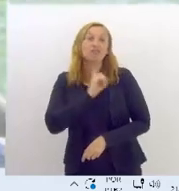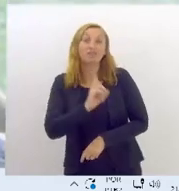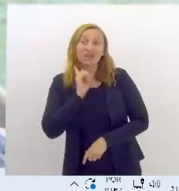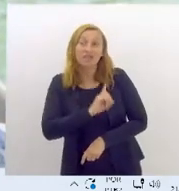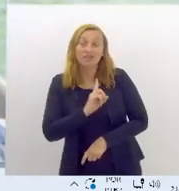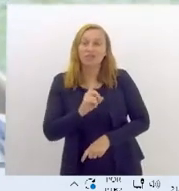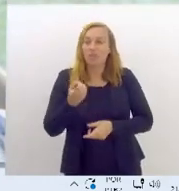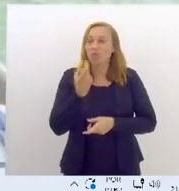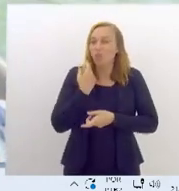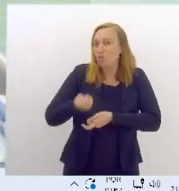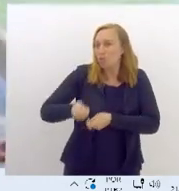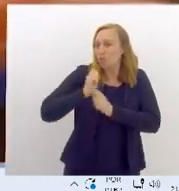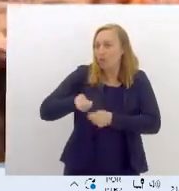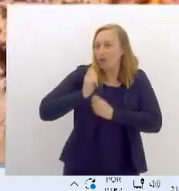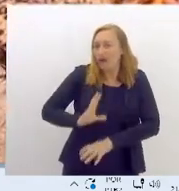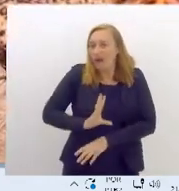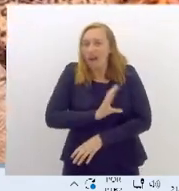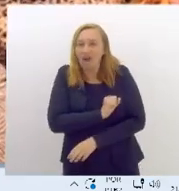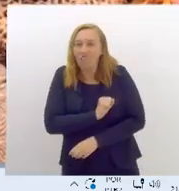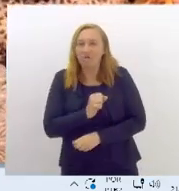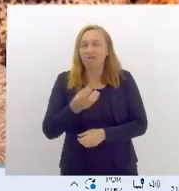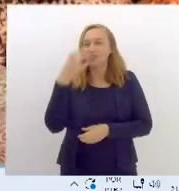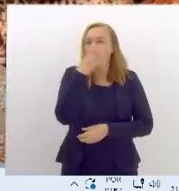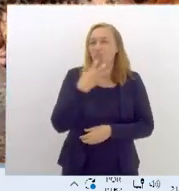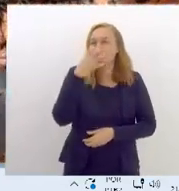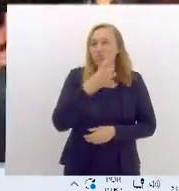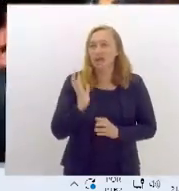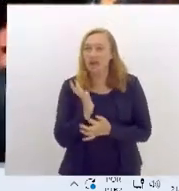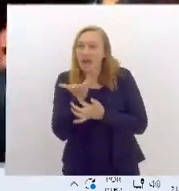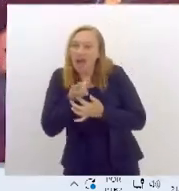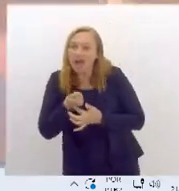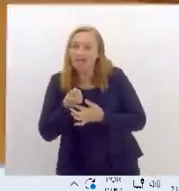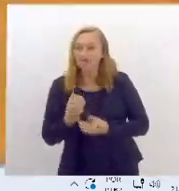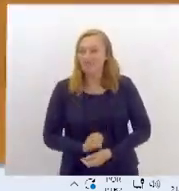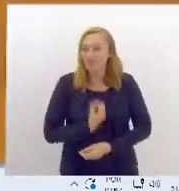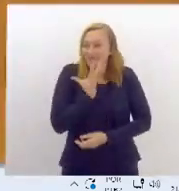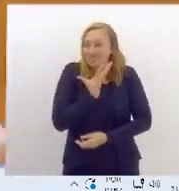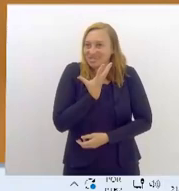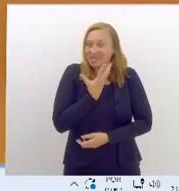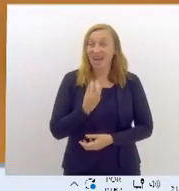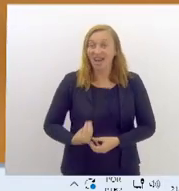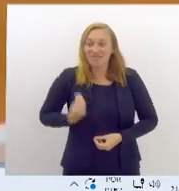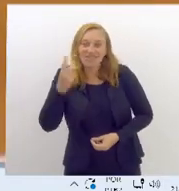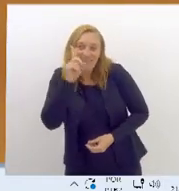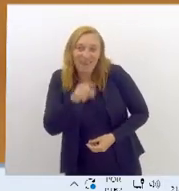pescador apaixonado por música Arte e poesia